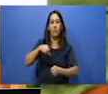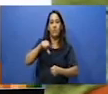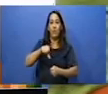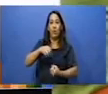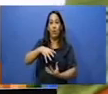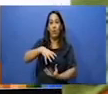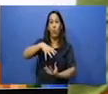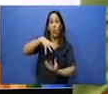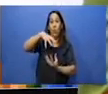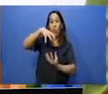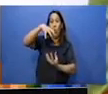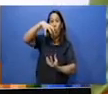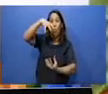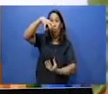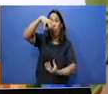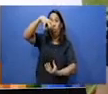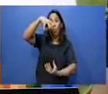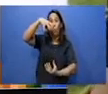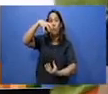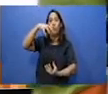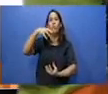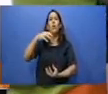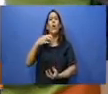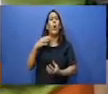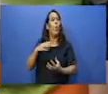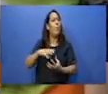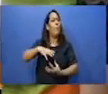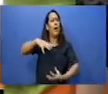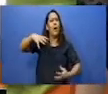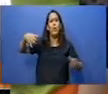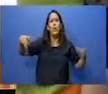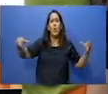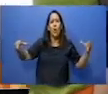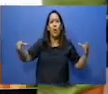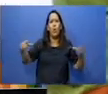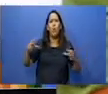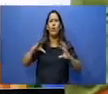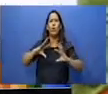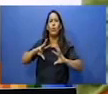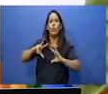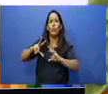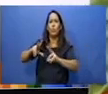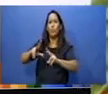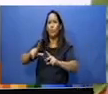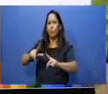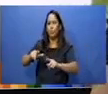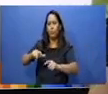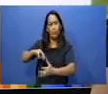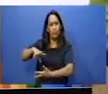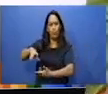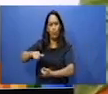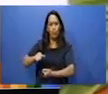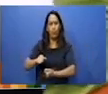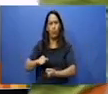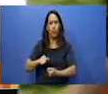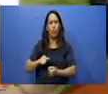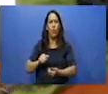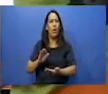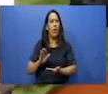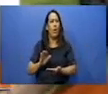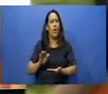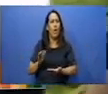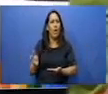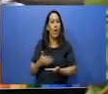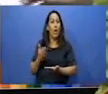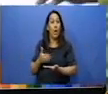e colorido, considerado o maior do mundo pelo Guinness World Records, o livro dos